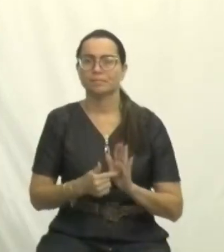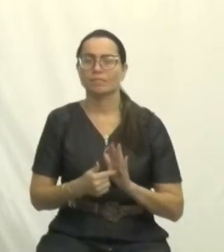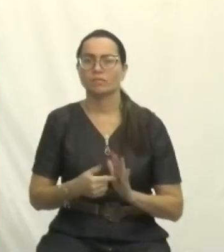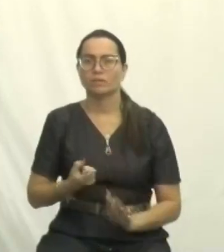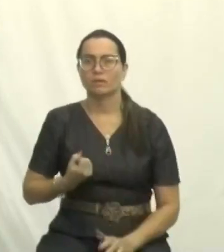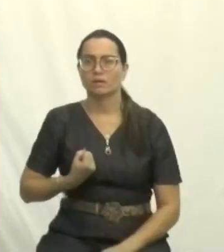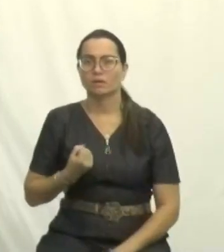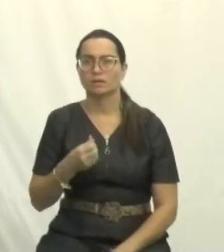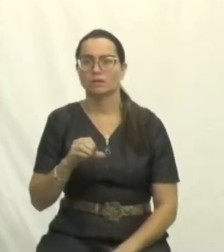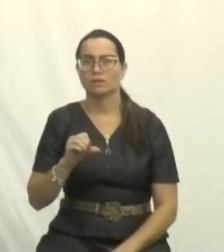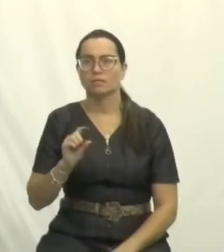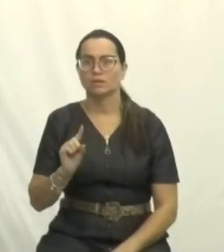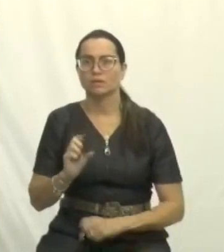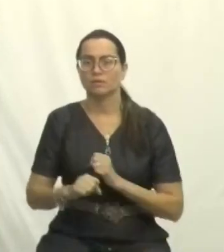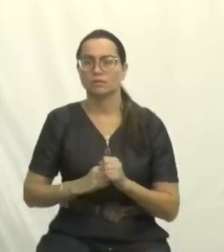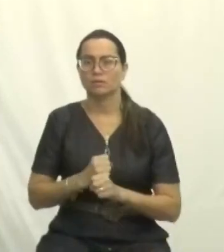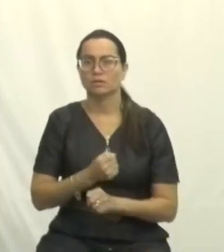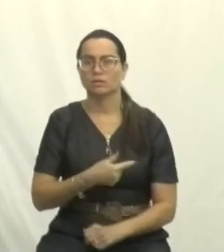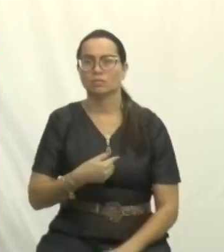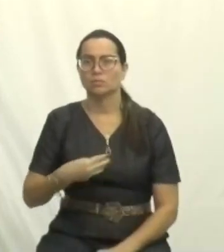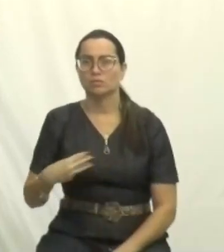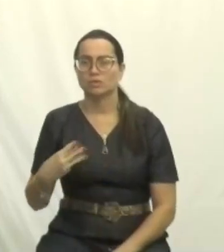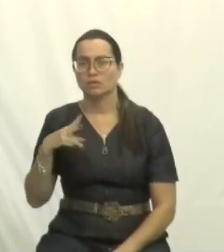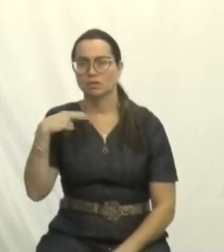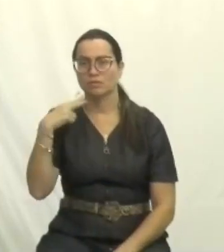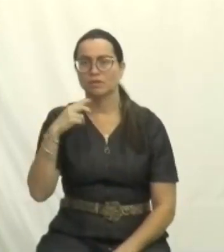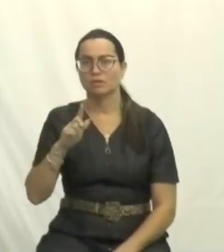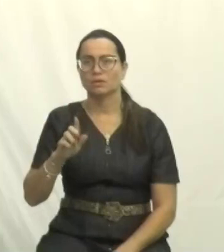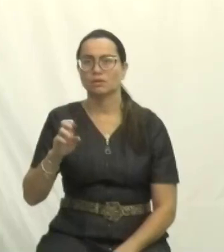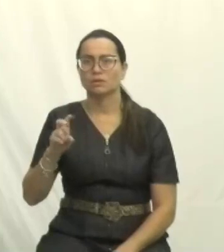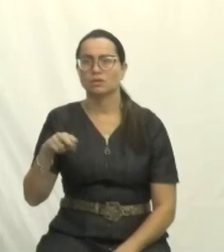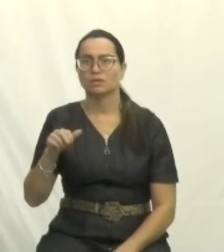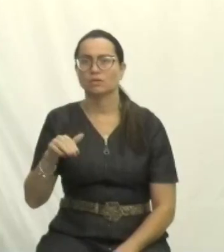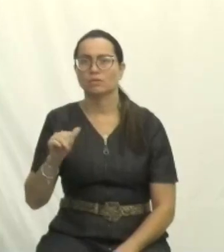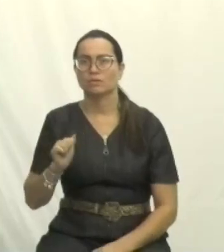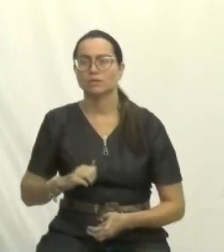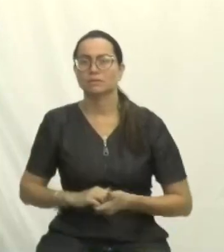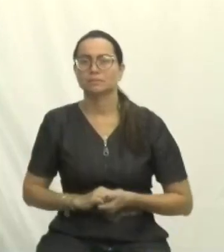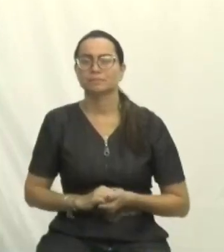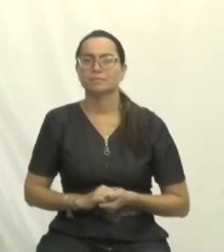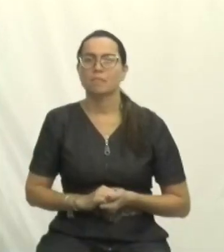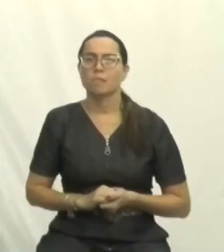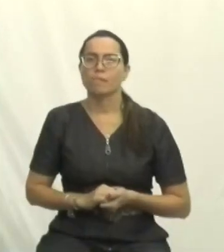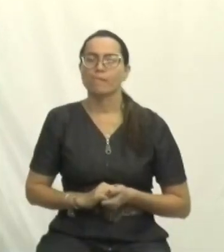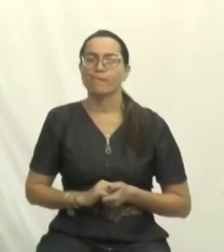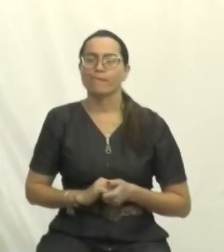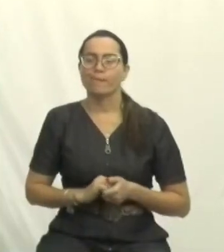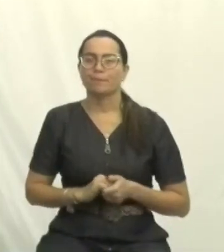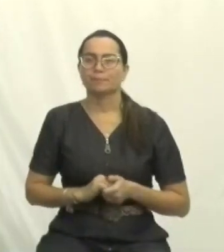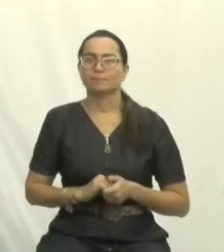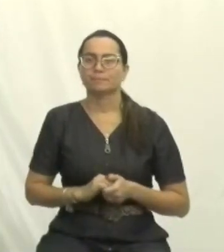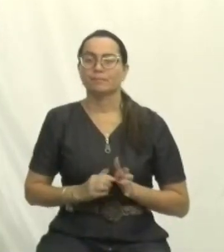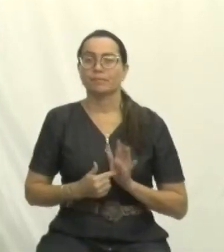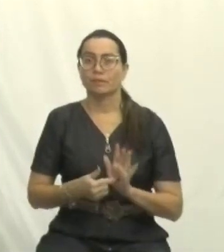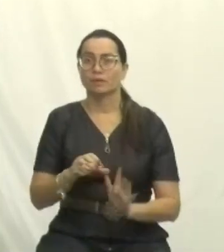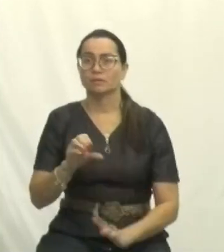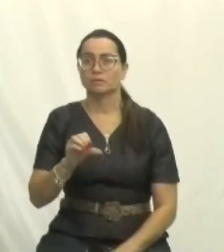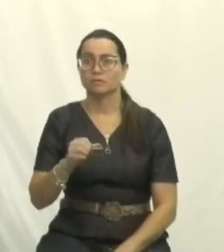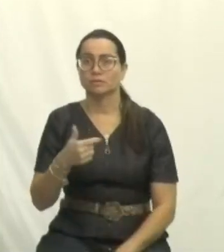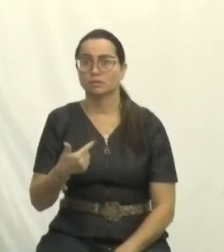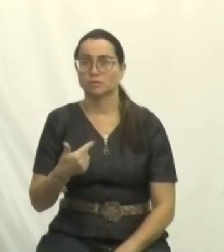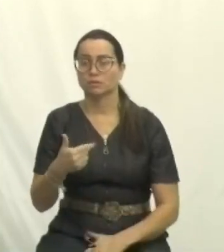número 91/2023, de autoria da vereadora Giovanna Benedetti Zanetti. Indicações número